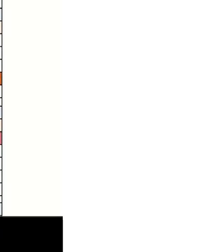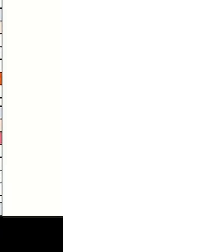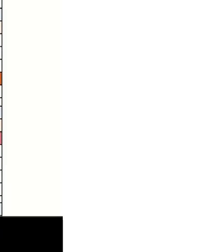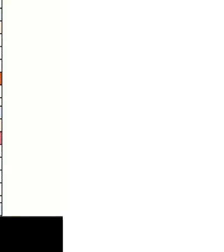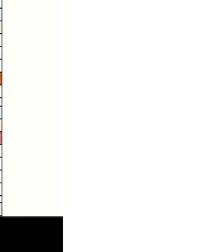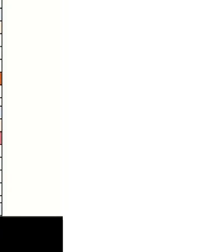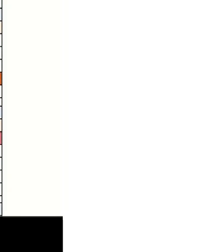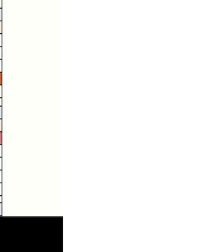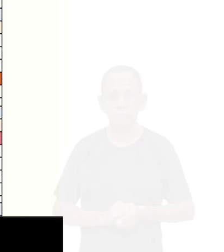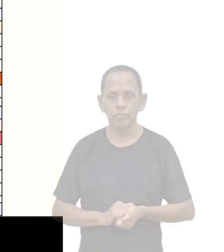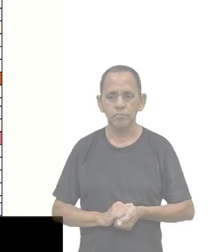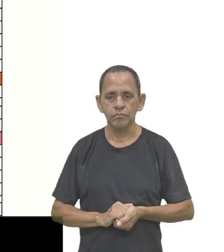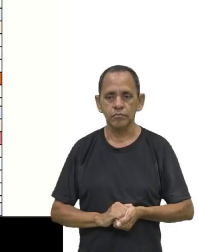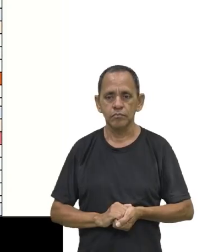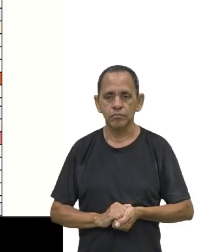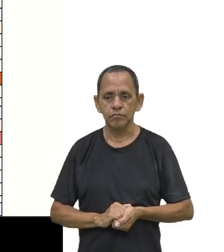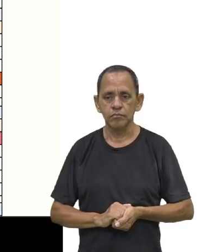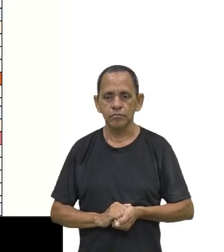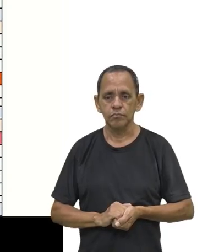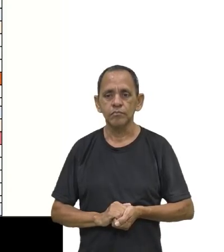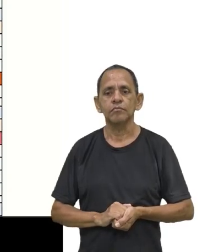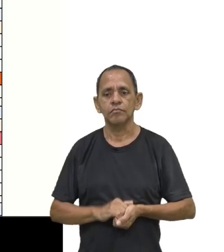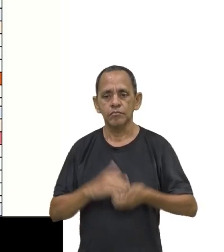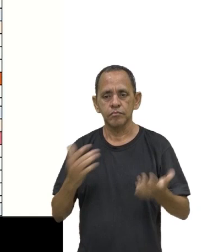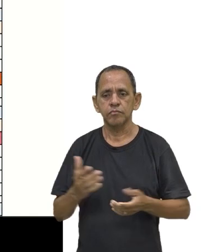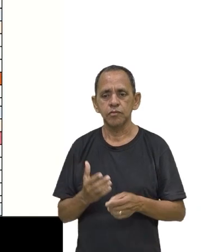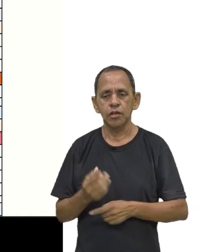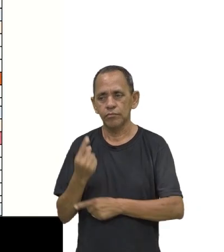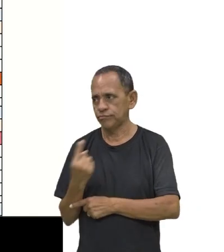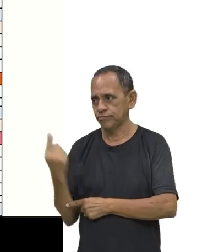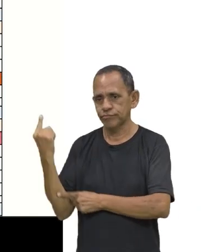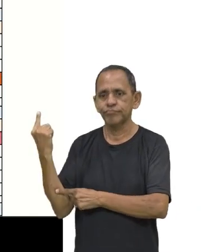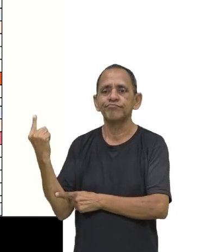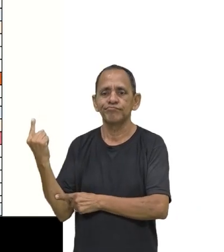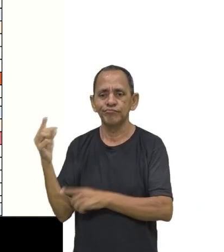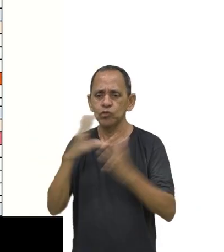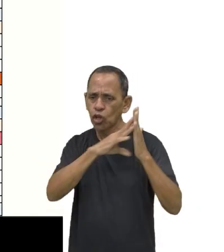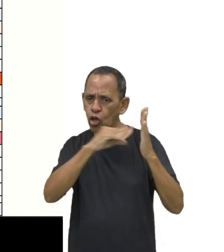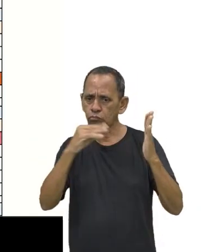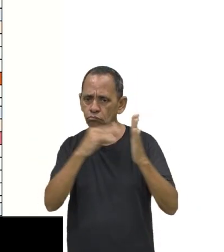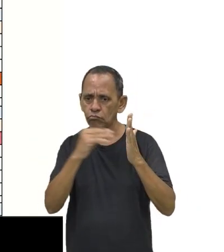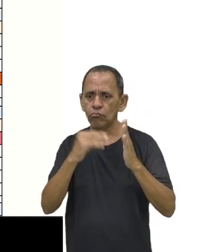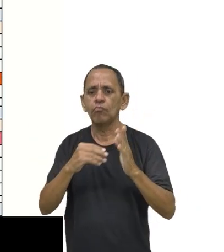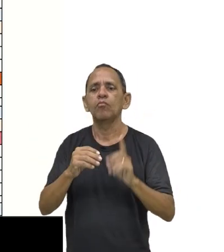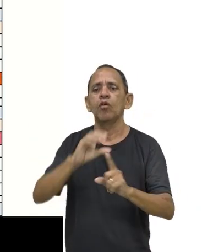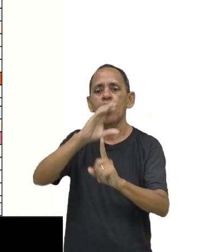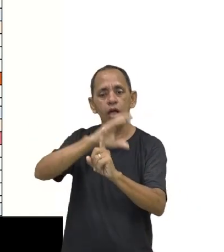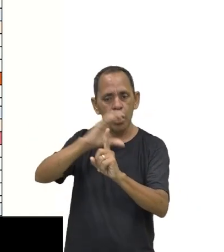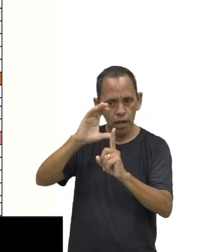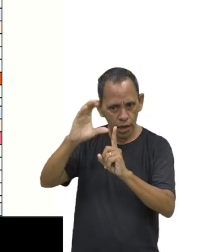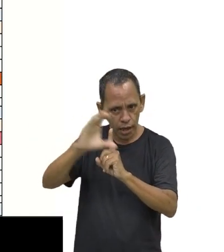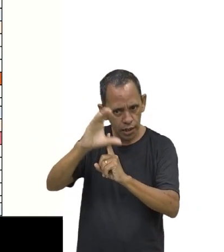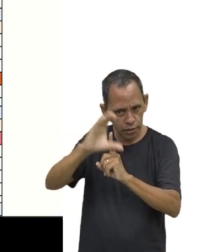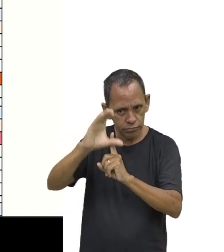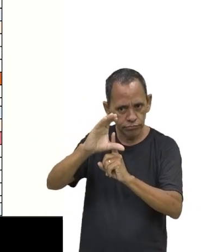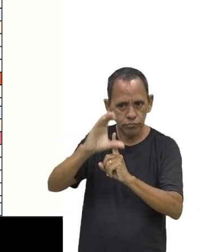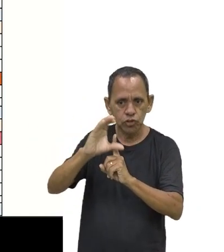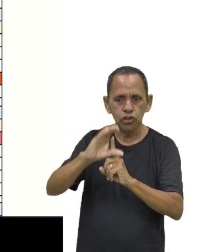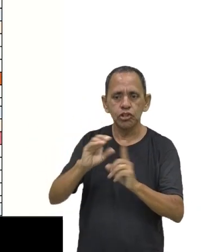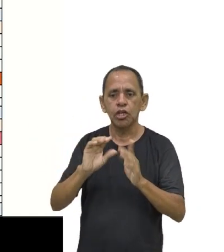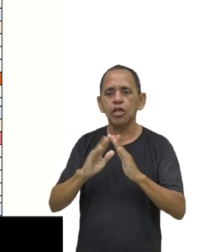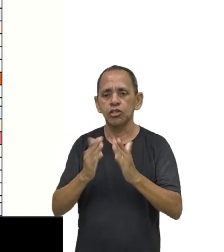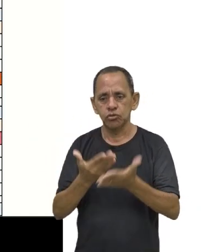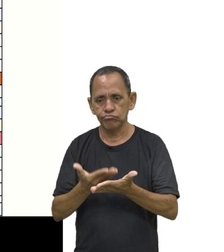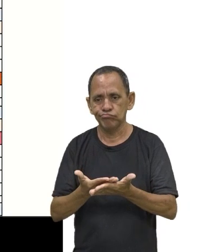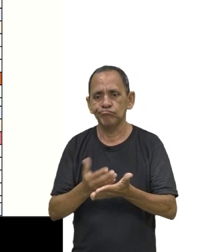professores, vocês também, esse é o modelo de calendário que vocês irão receber a partir da semana que vem. Esse aí é o do 9º ano, tá? Então, a gente tem aí no